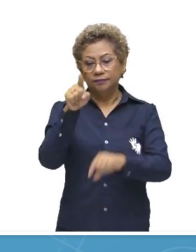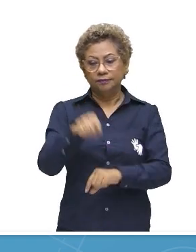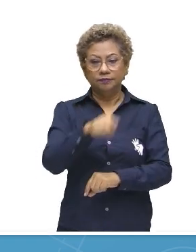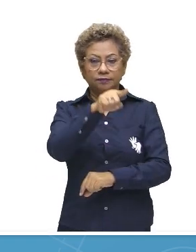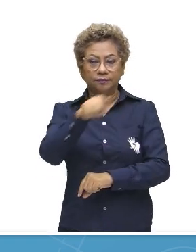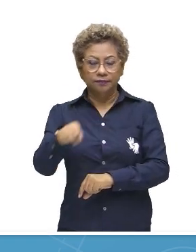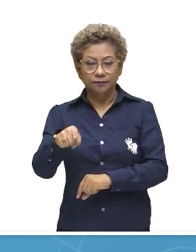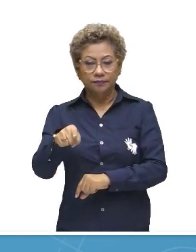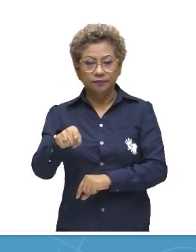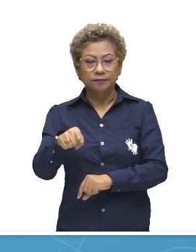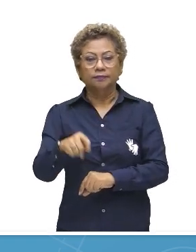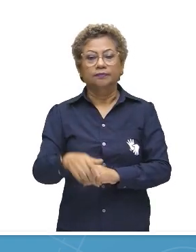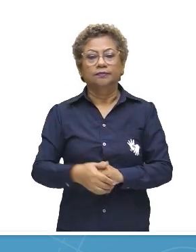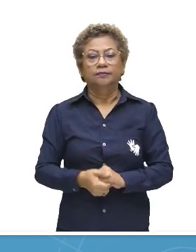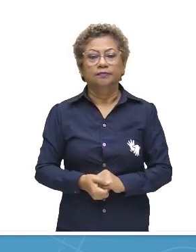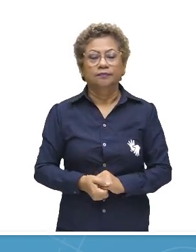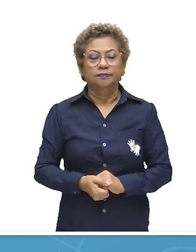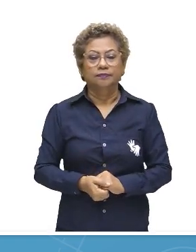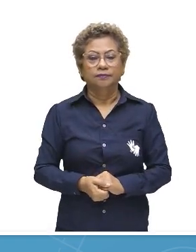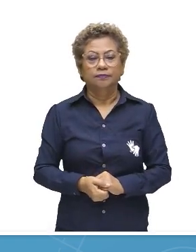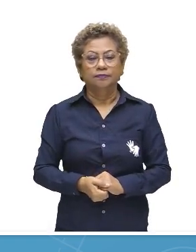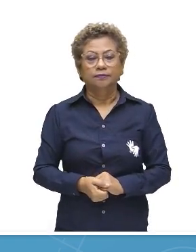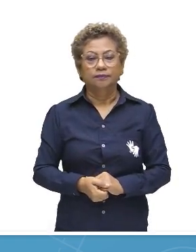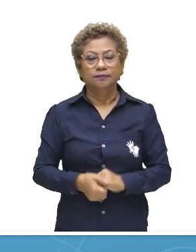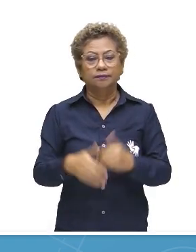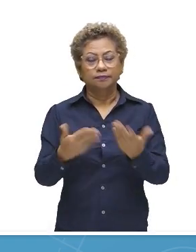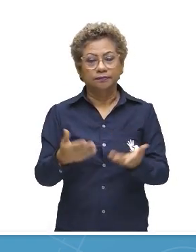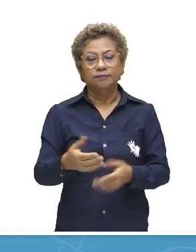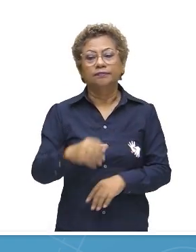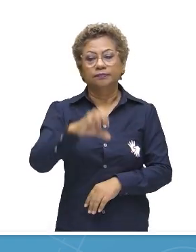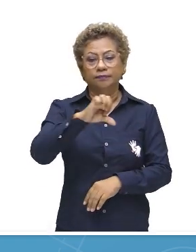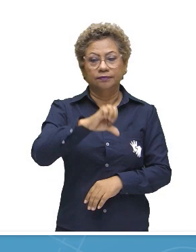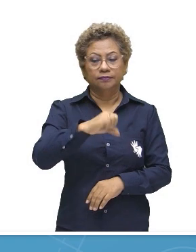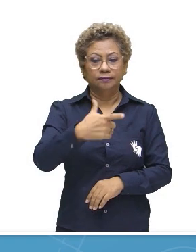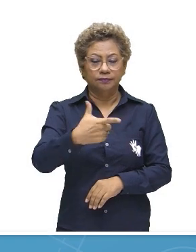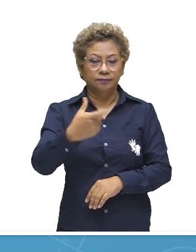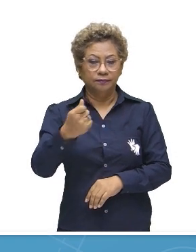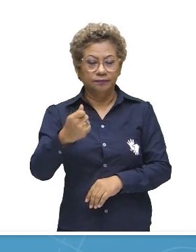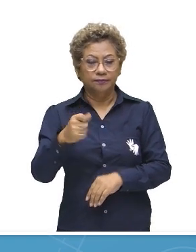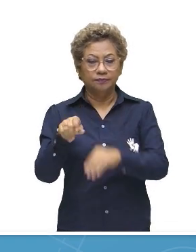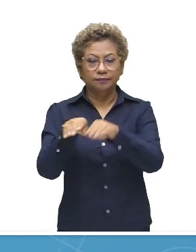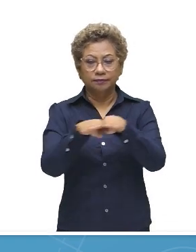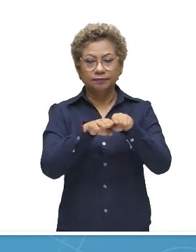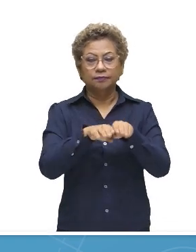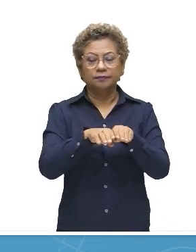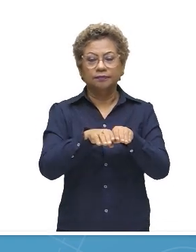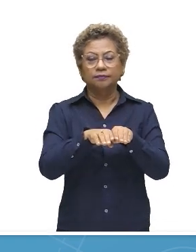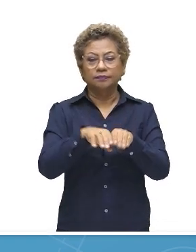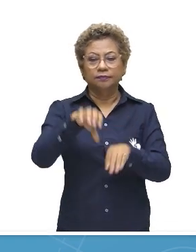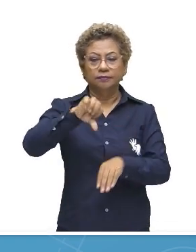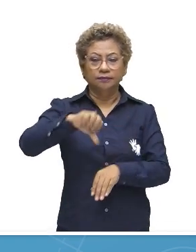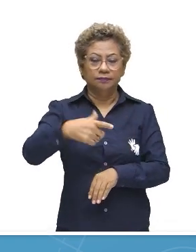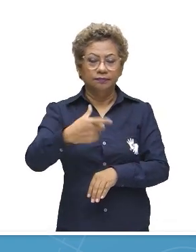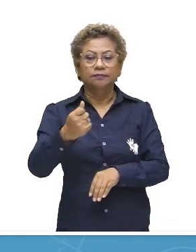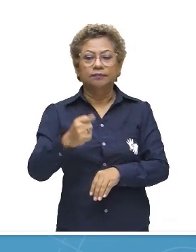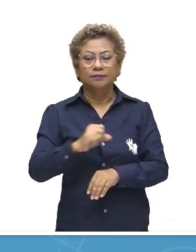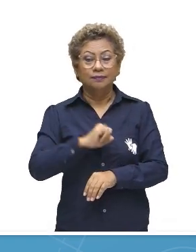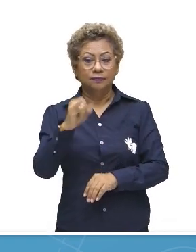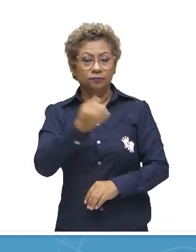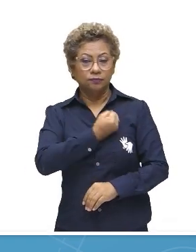que 920 é igual a 920. Se esses números aqui forem